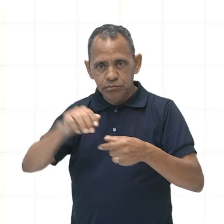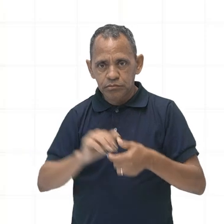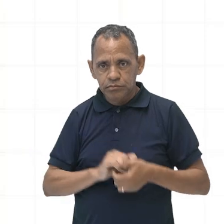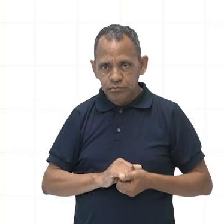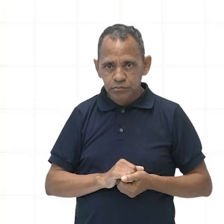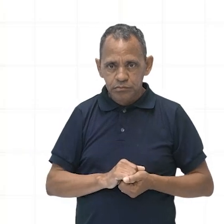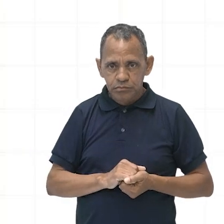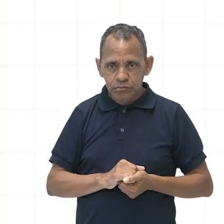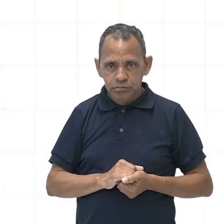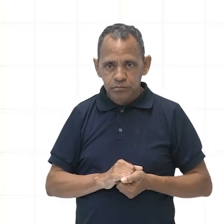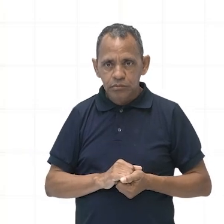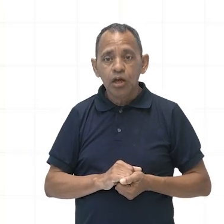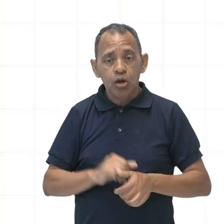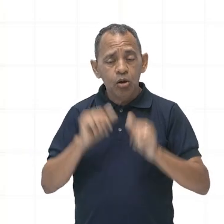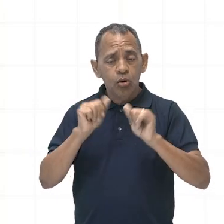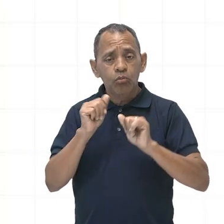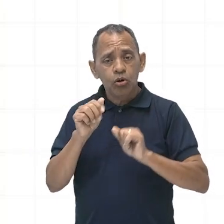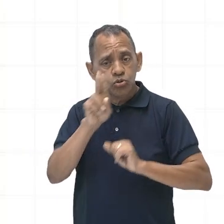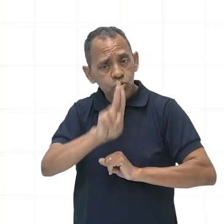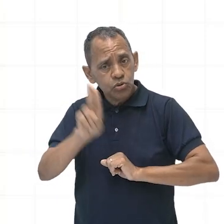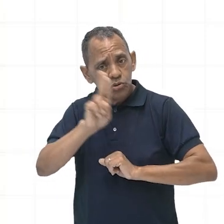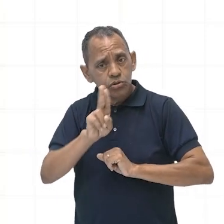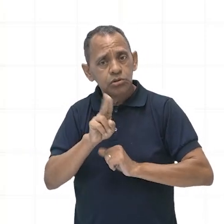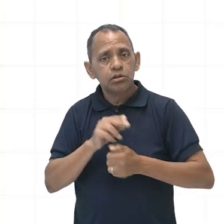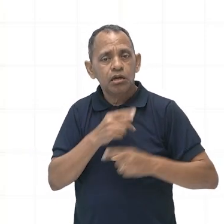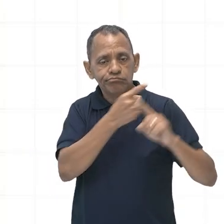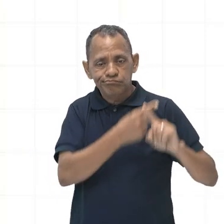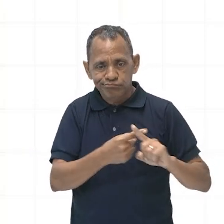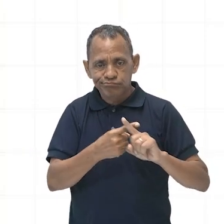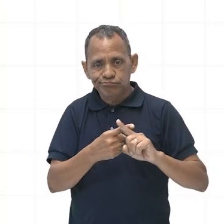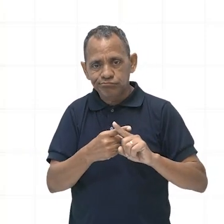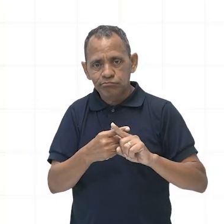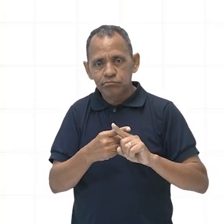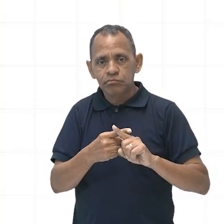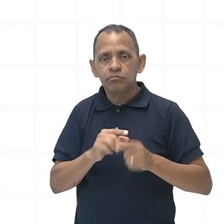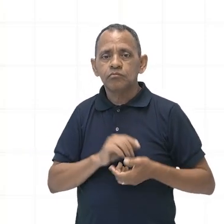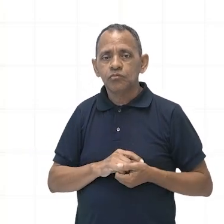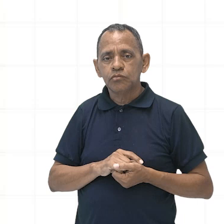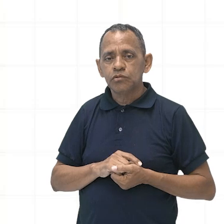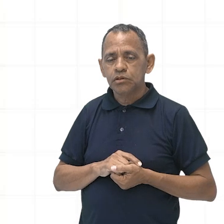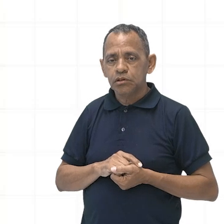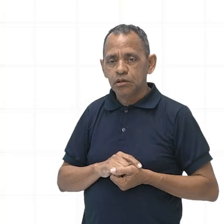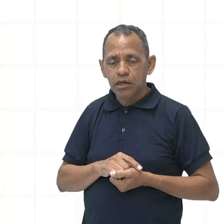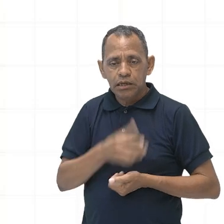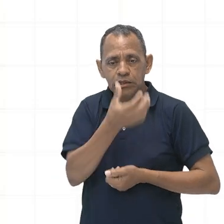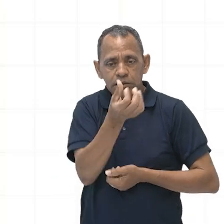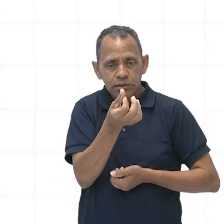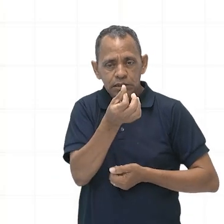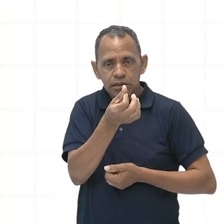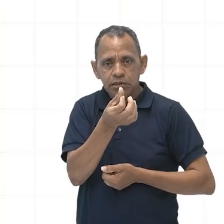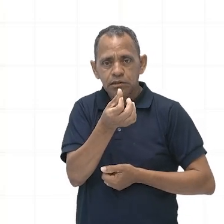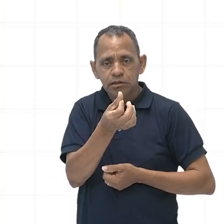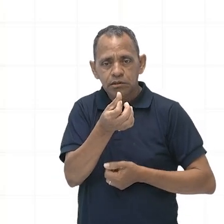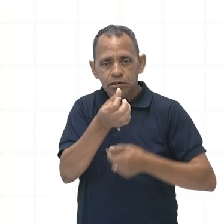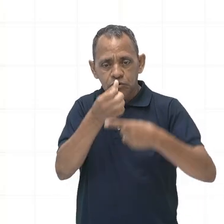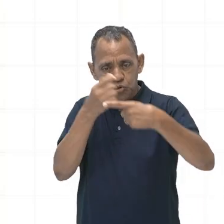aplicar essa propriedade aqui. Eu desfaço o radical, então 6 sobre 7,